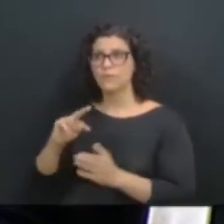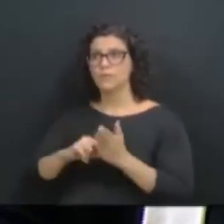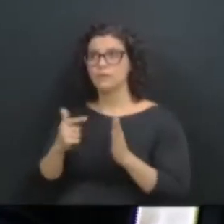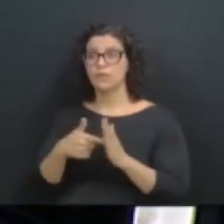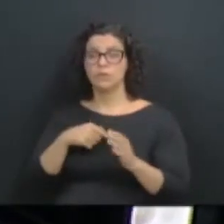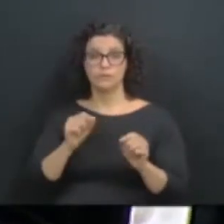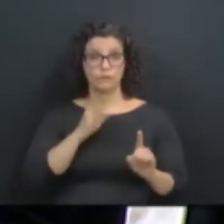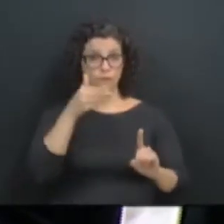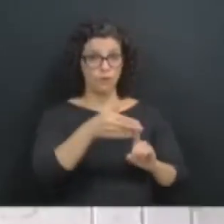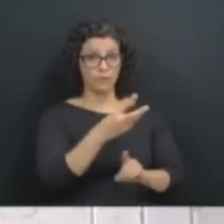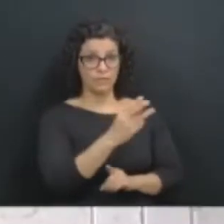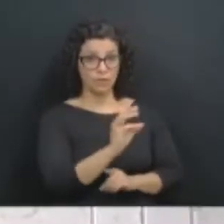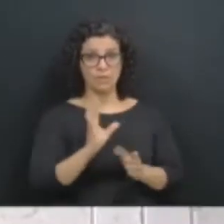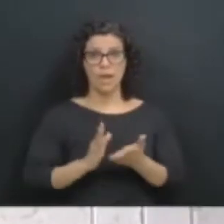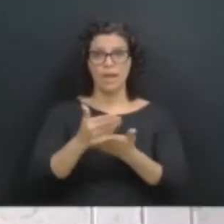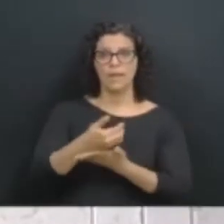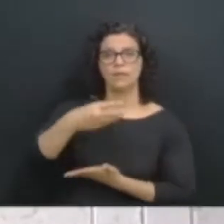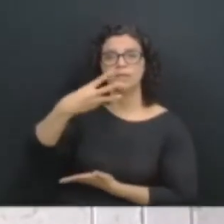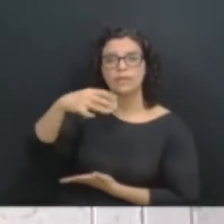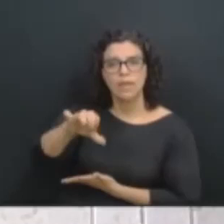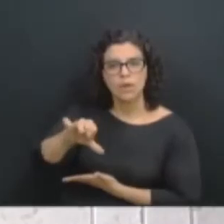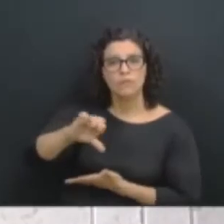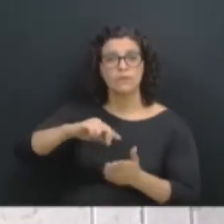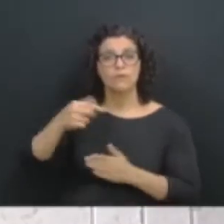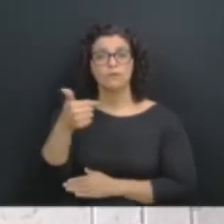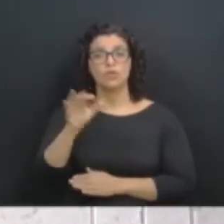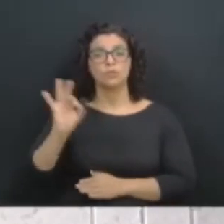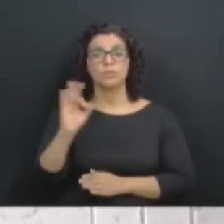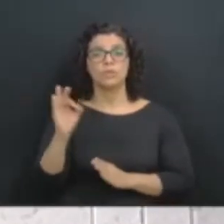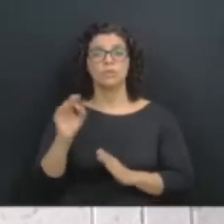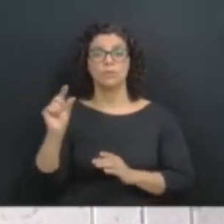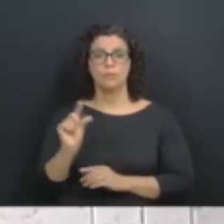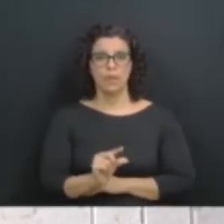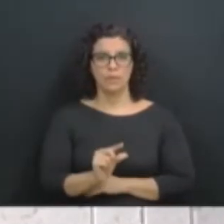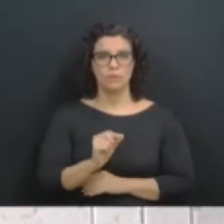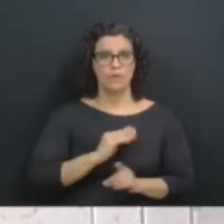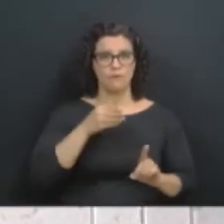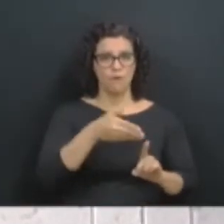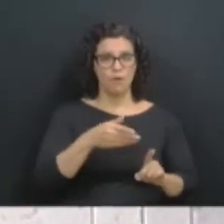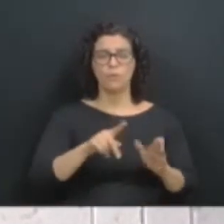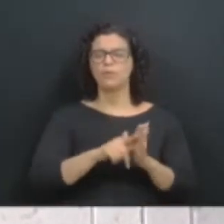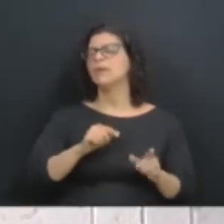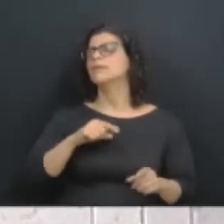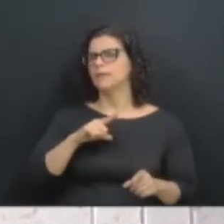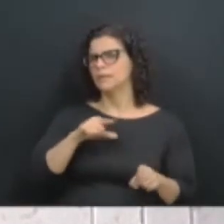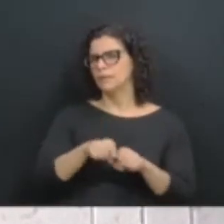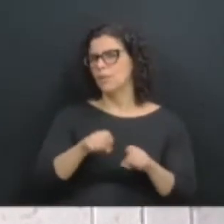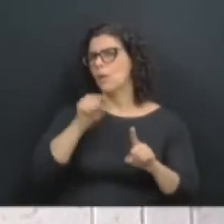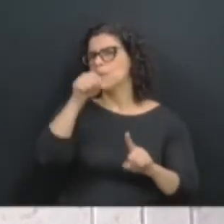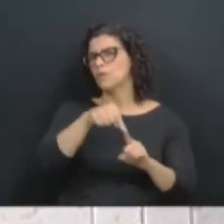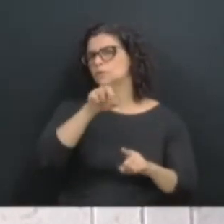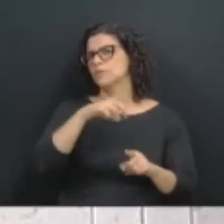projetou 32, arrecadou 39, 22% a menos, e de forma intencional. Por que da